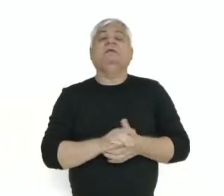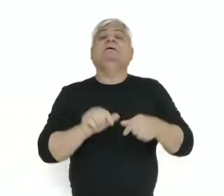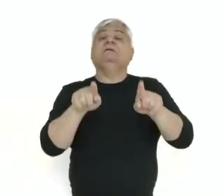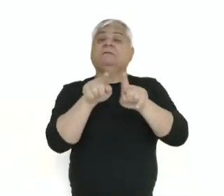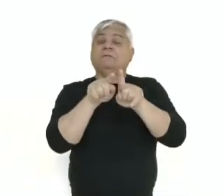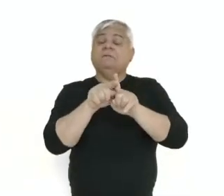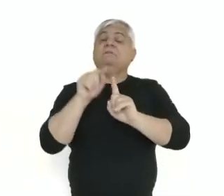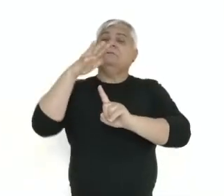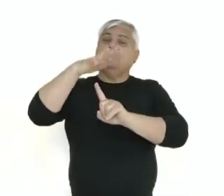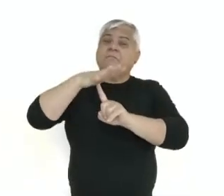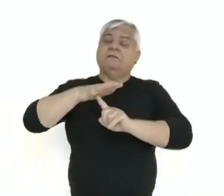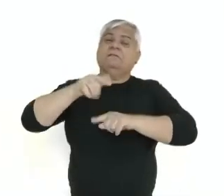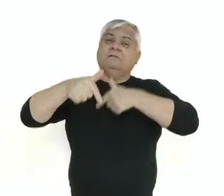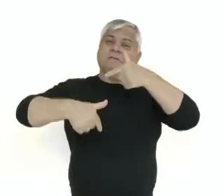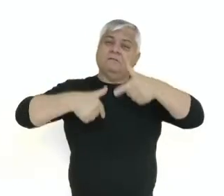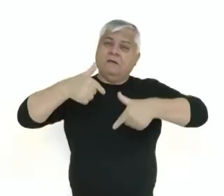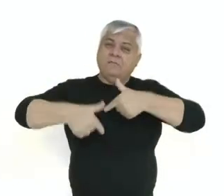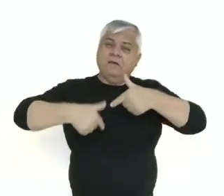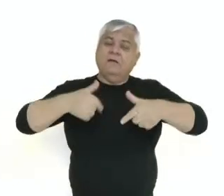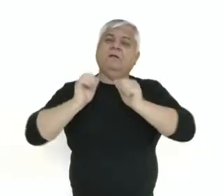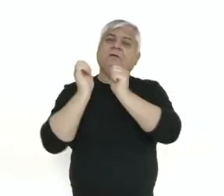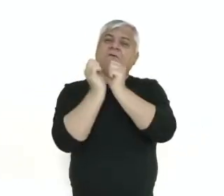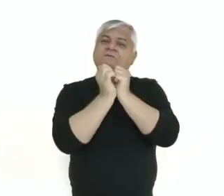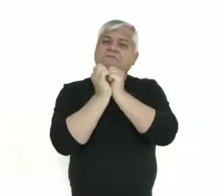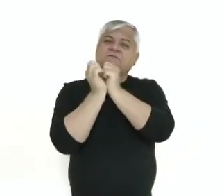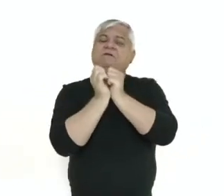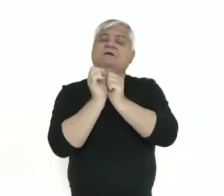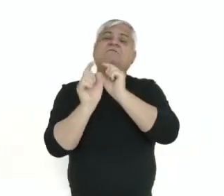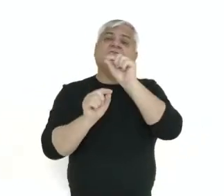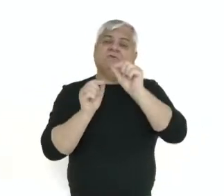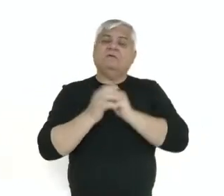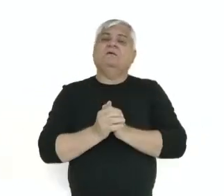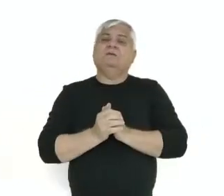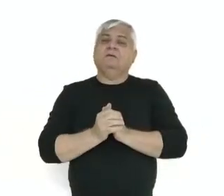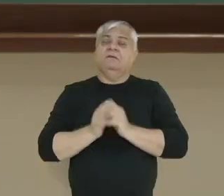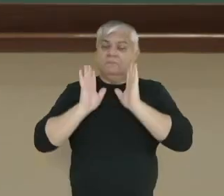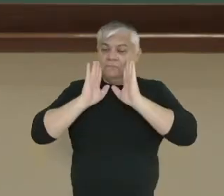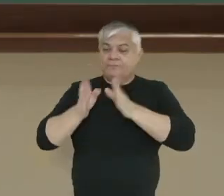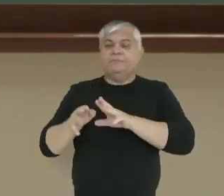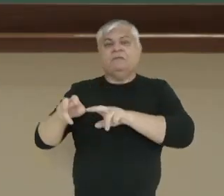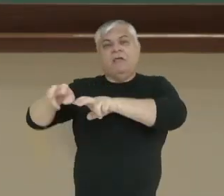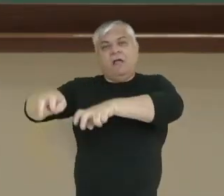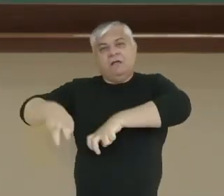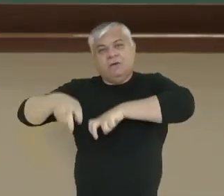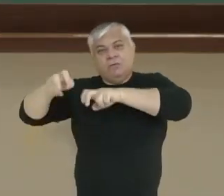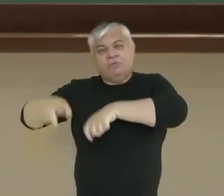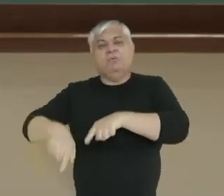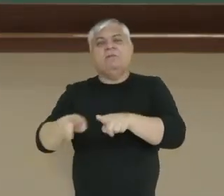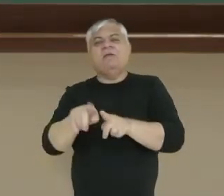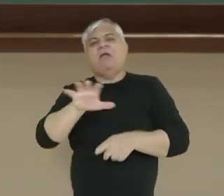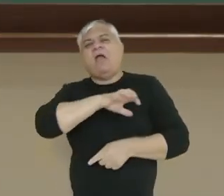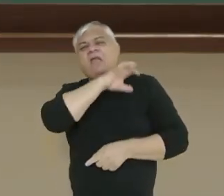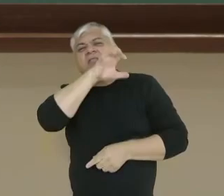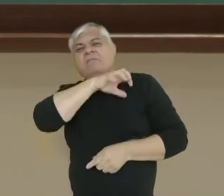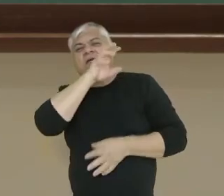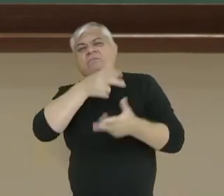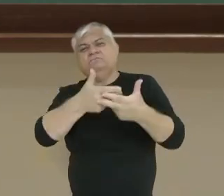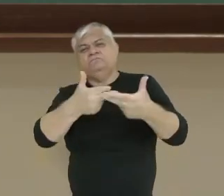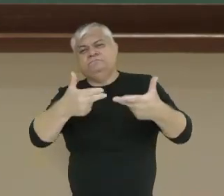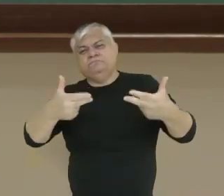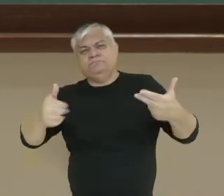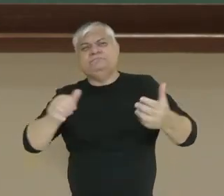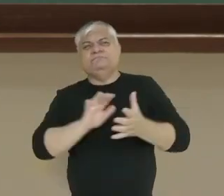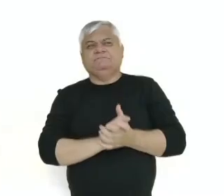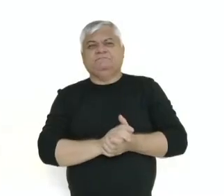trabalho escravo ele era empregado principalmente na agricultura e na pecuária. Aqui a gente tem um trecho de